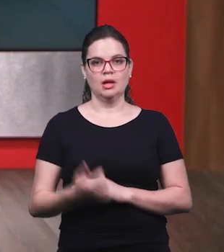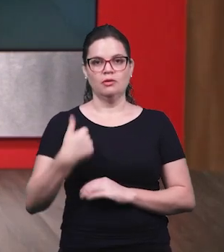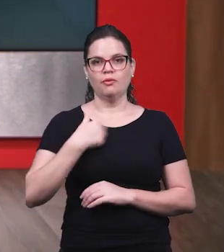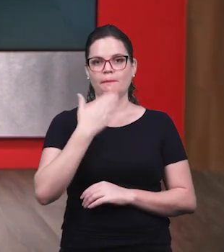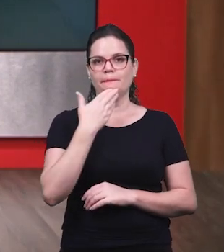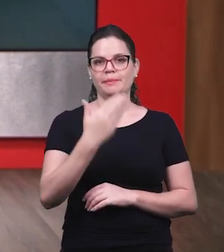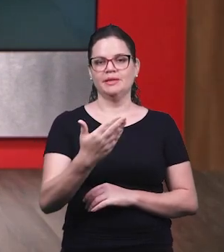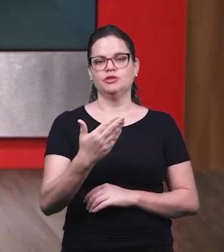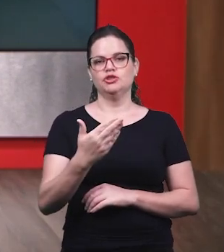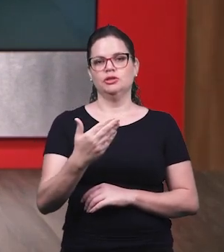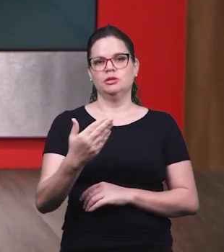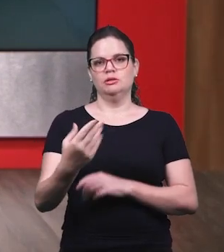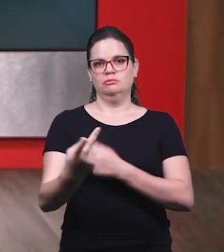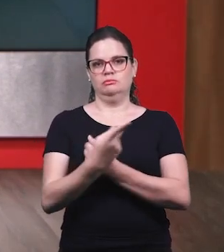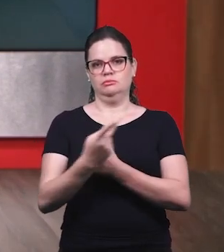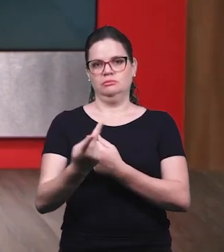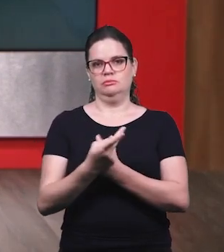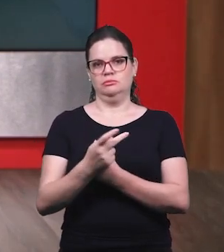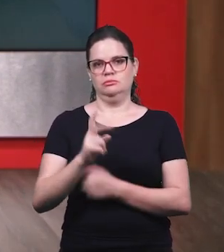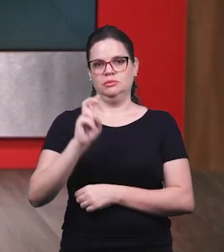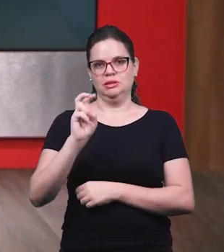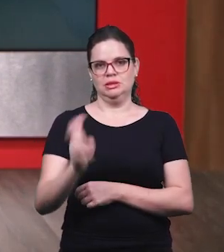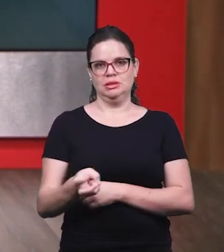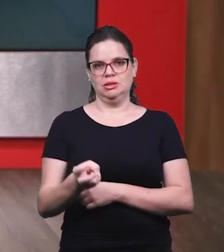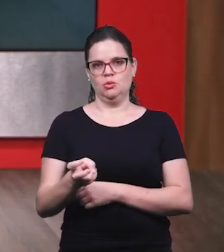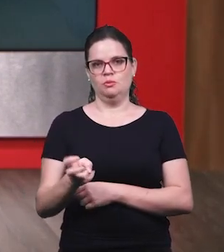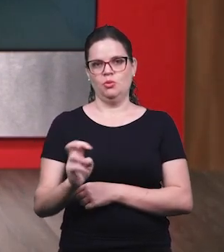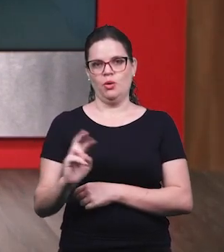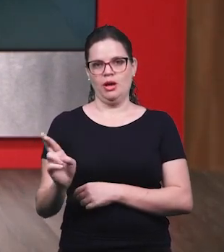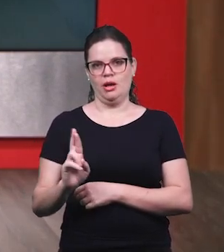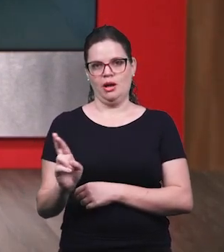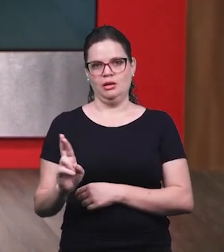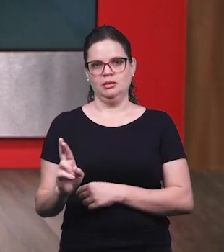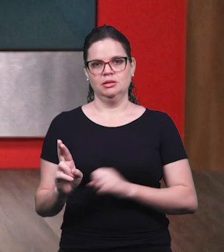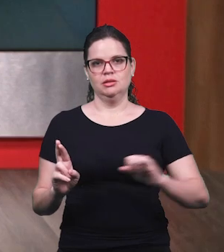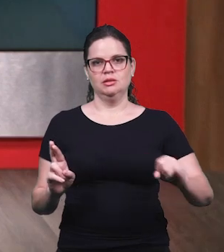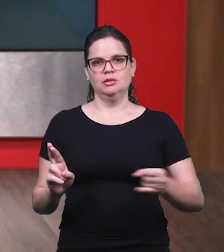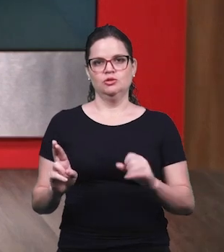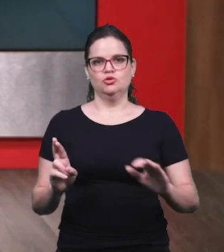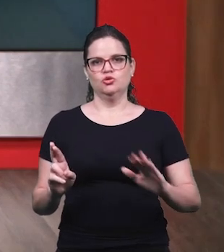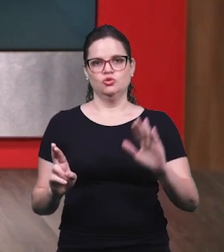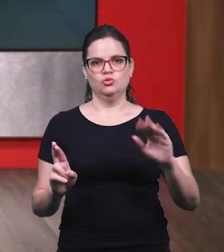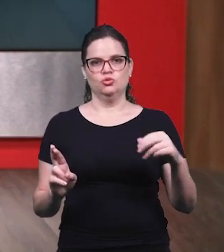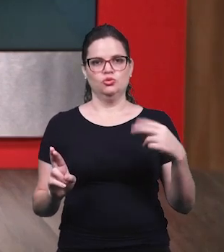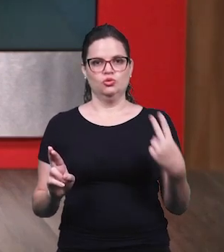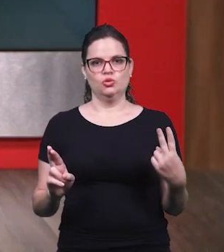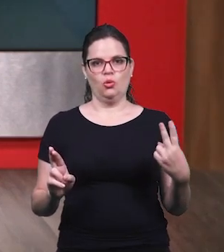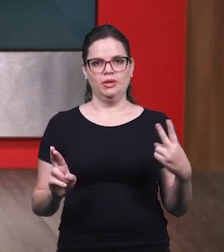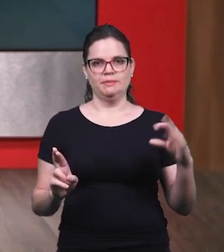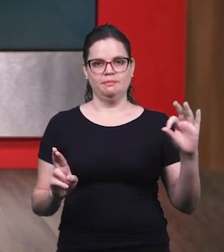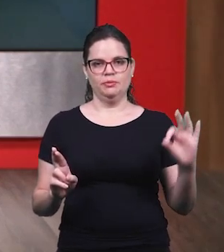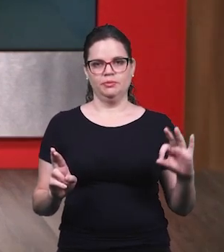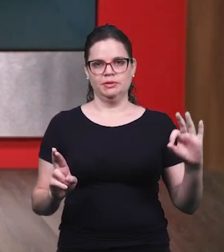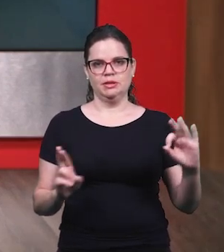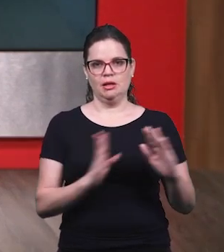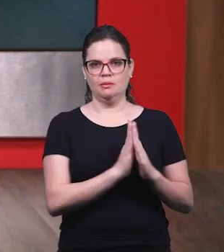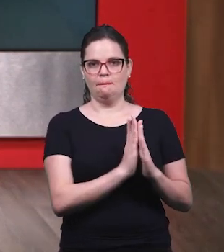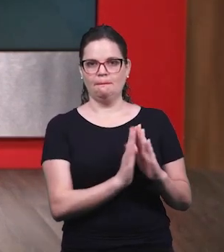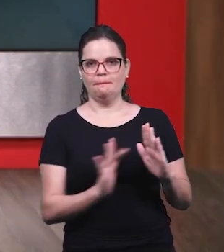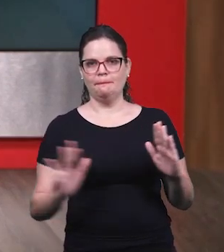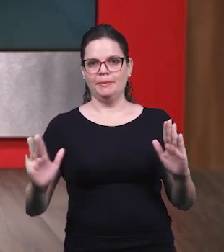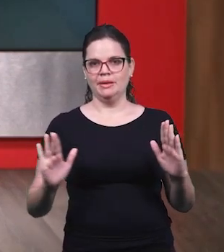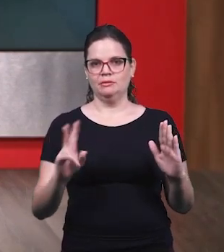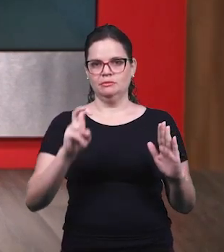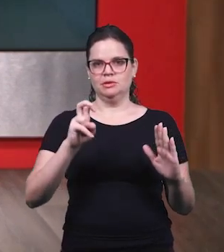mil, eu botei ali R$5.000 a 2% em 5 meses. Então, aplicando ali a fórmula,